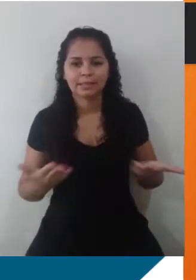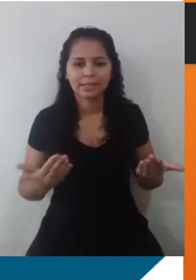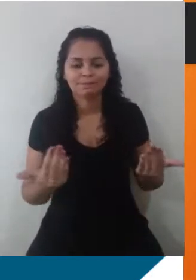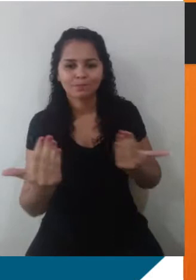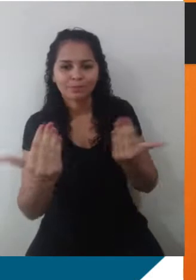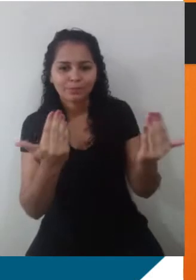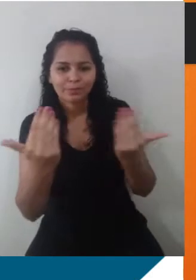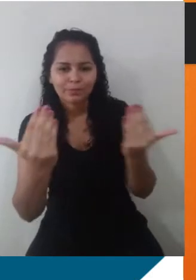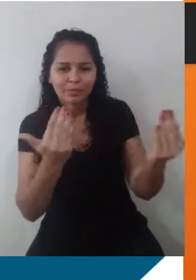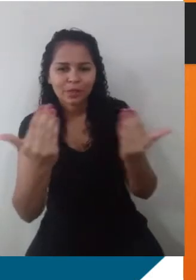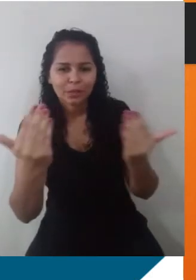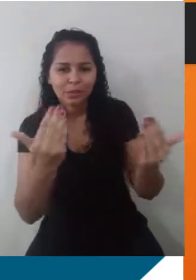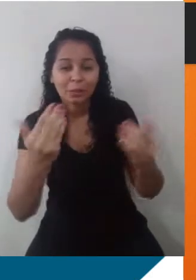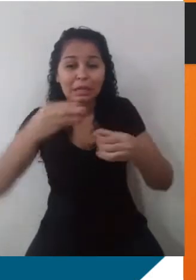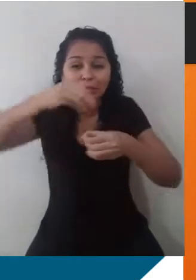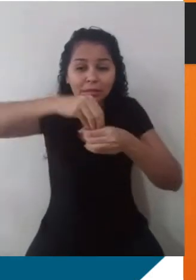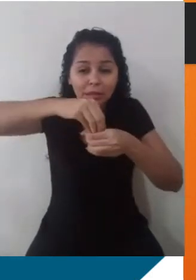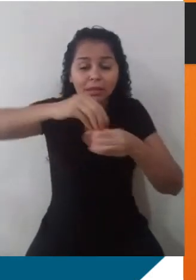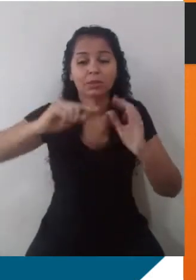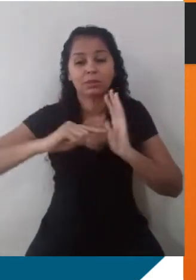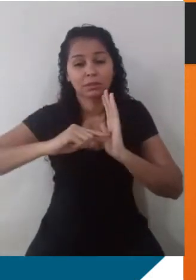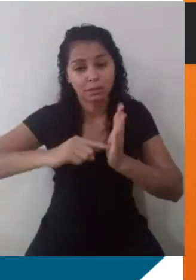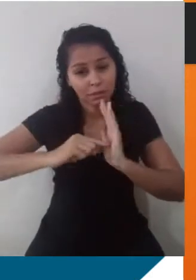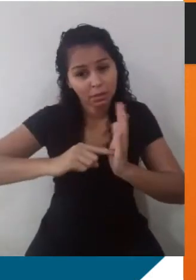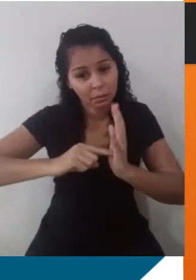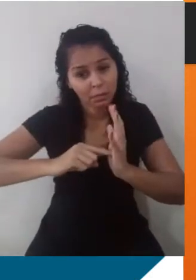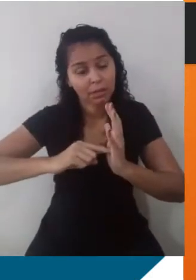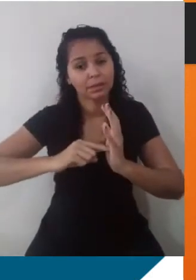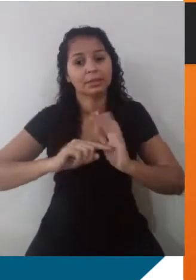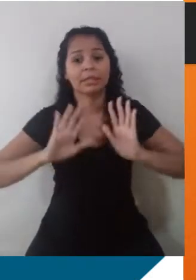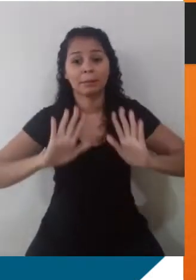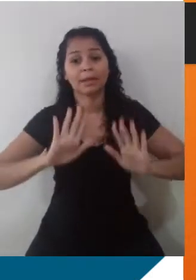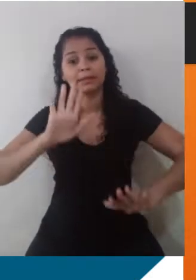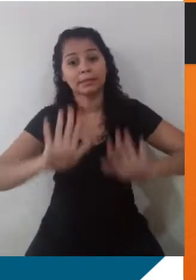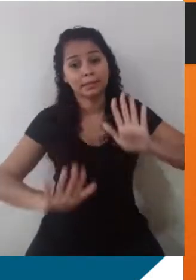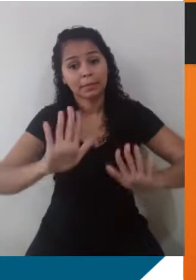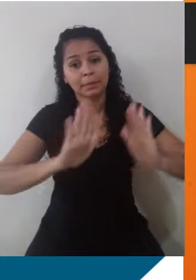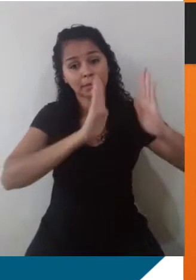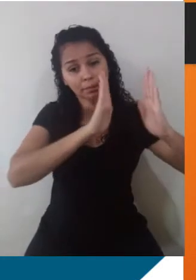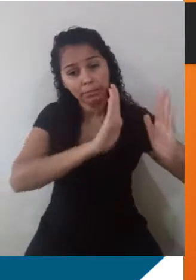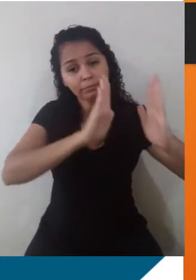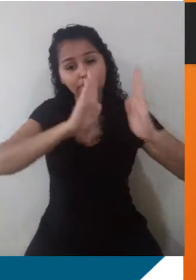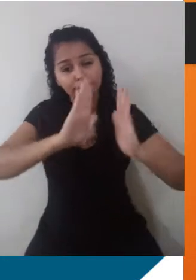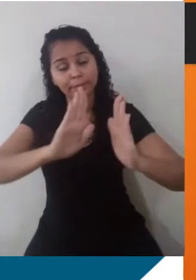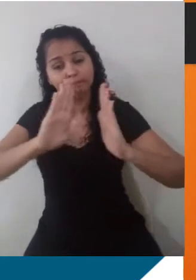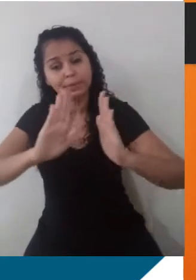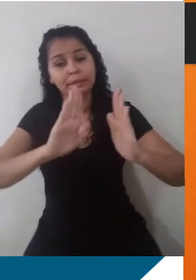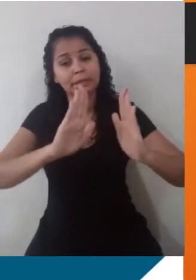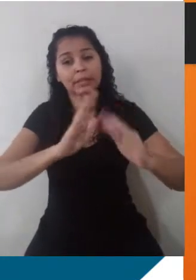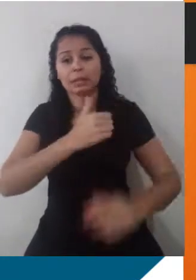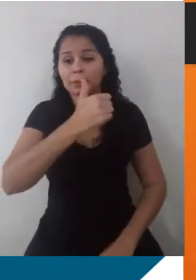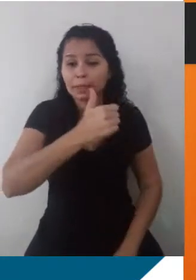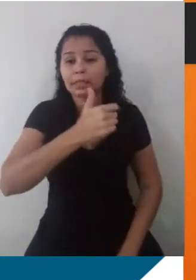sejam as mesmas operações dentro das duas máquinas transformadoras, a ordem em que elas são executadas vai